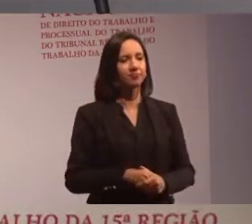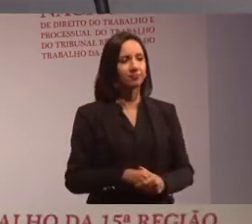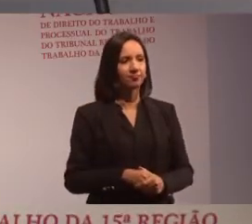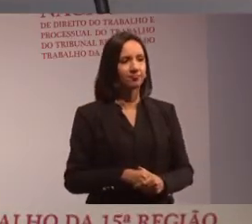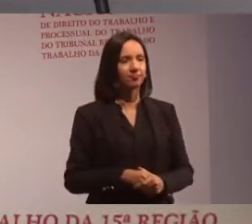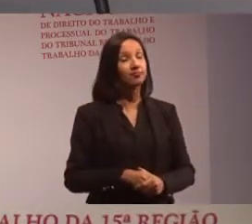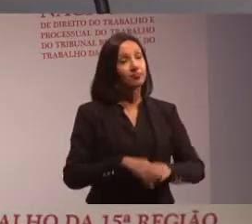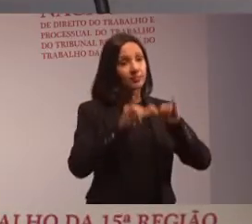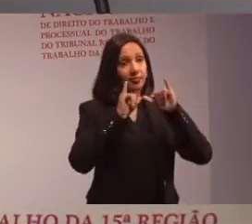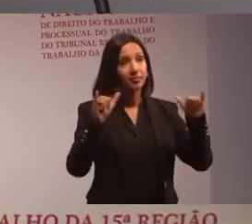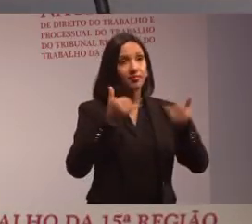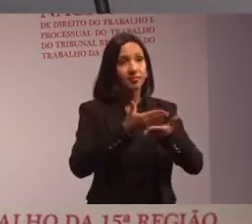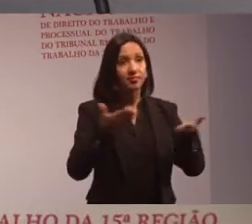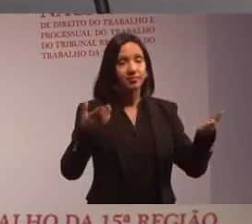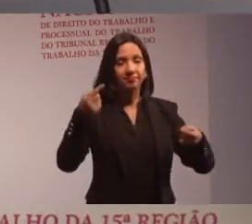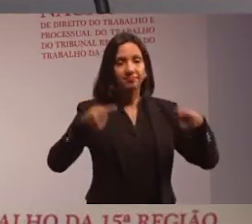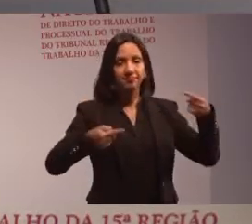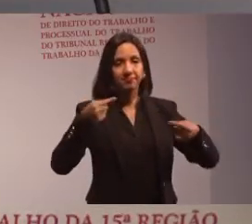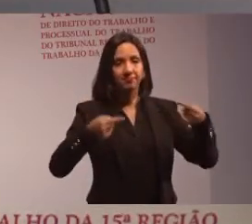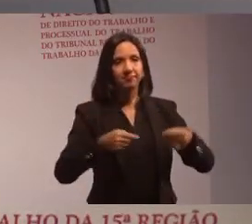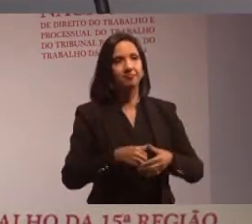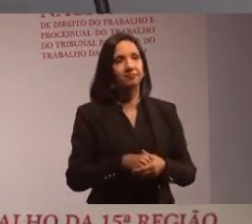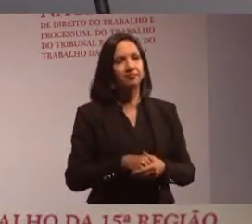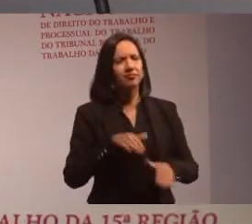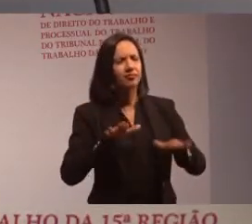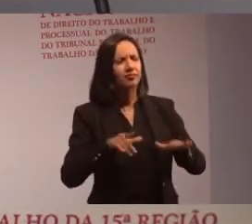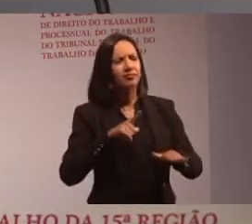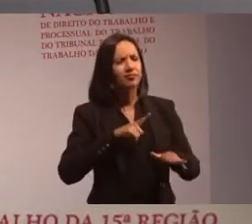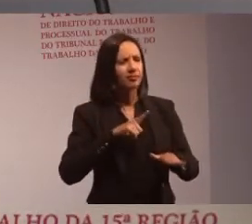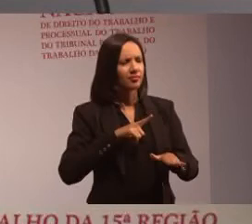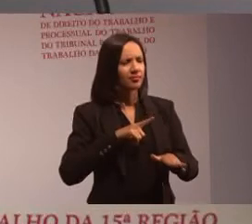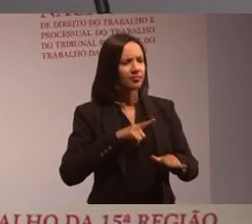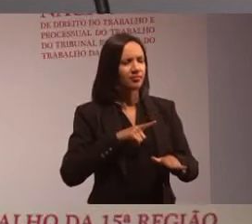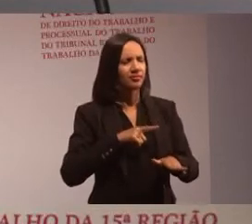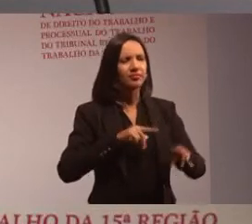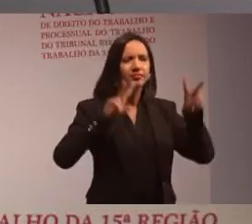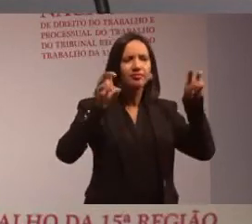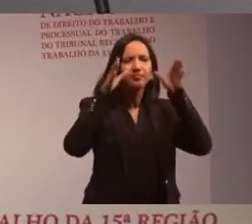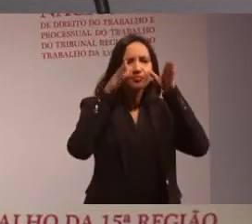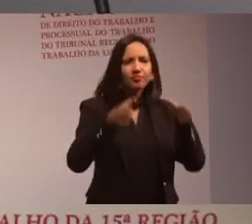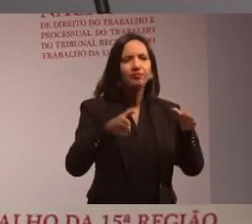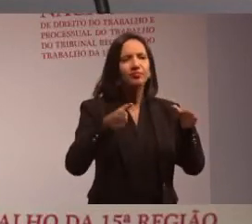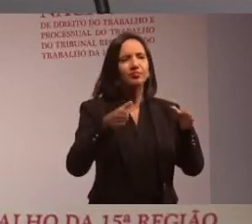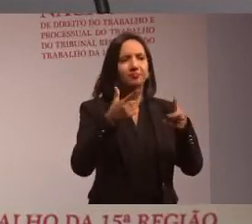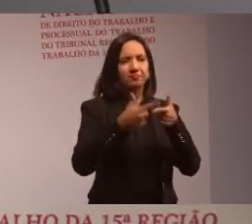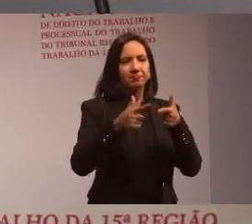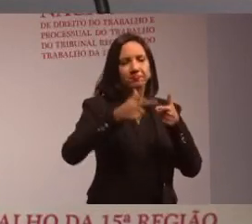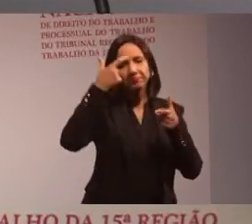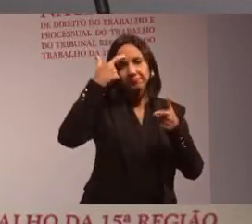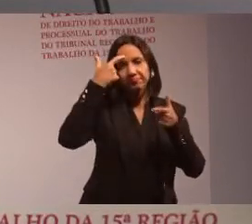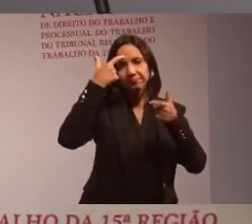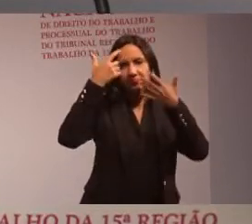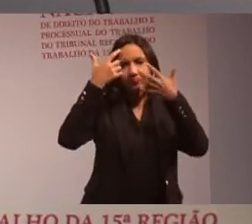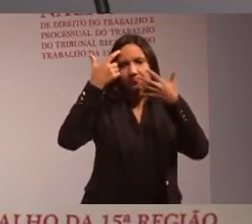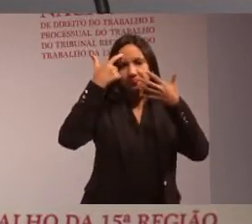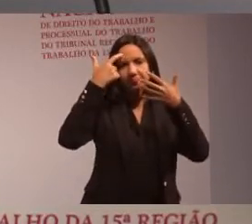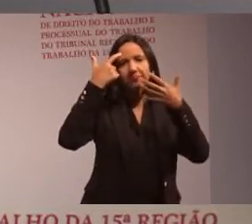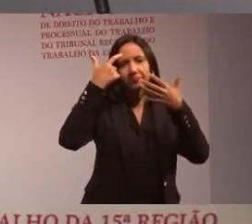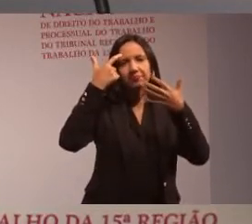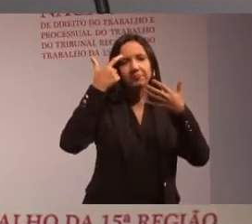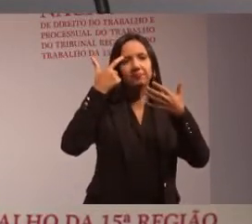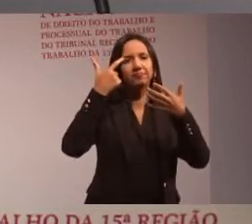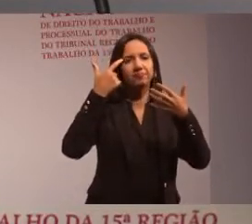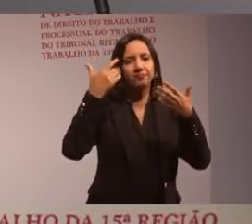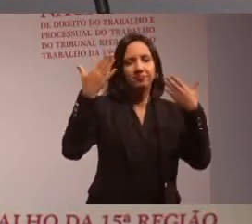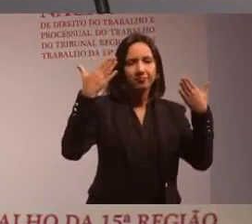deixo um alerta, talvez, para o nosso debate. Às vezes a gente foca muito no transtorno em si, que já é um diagnóstico estabelecido, e a